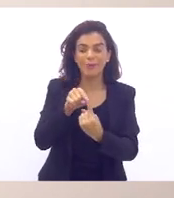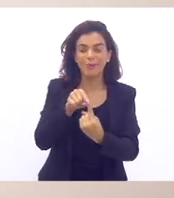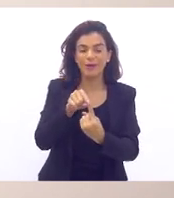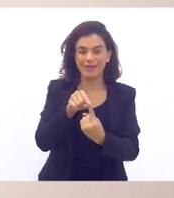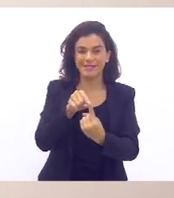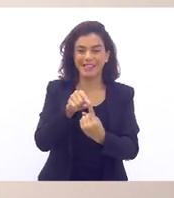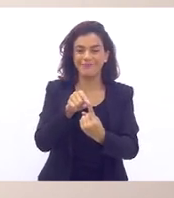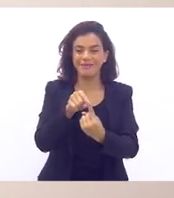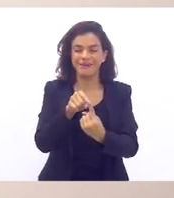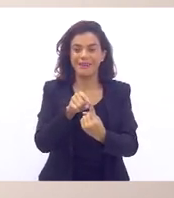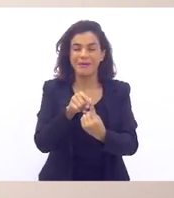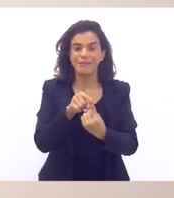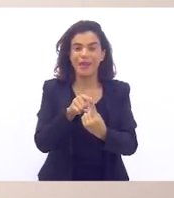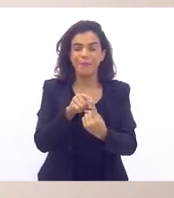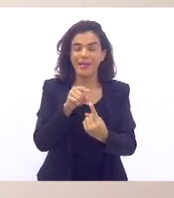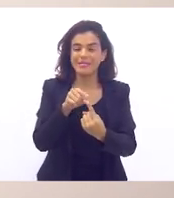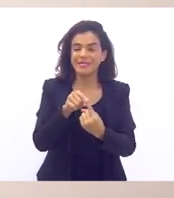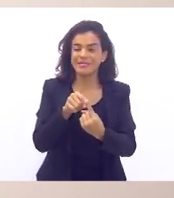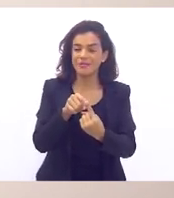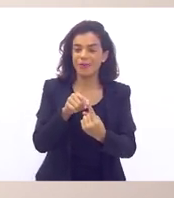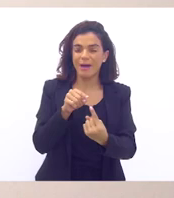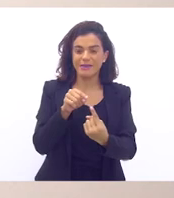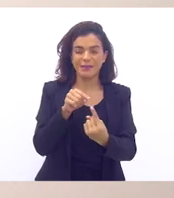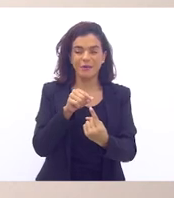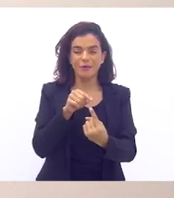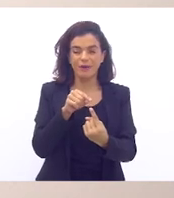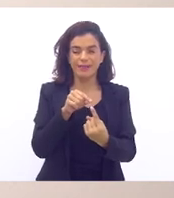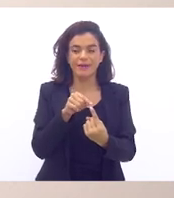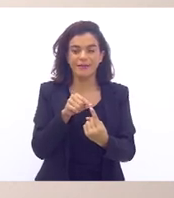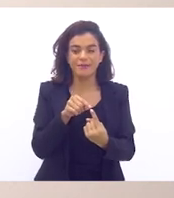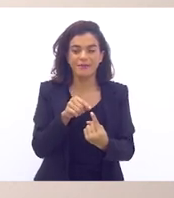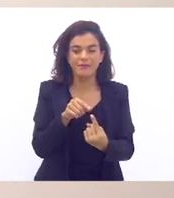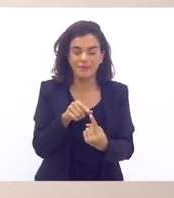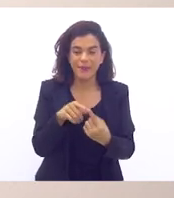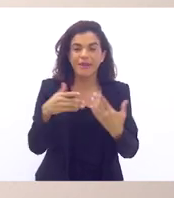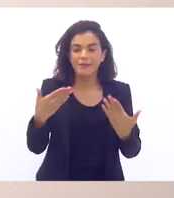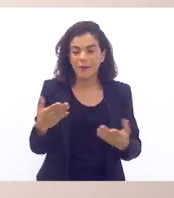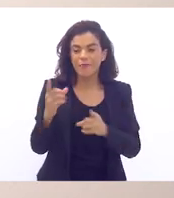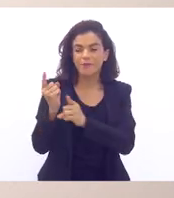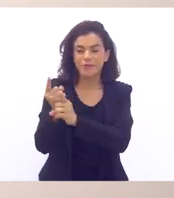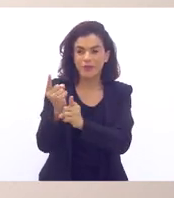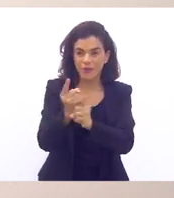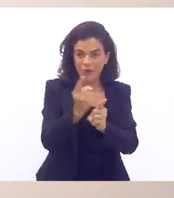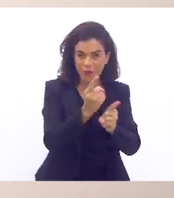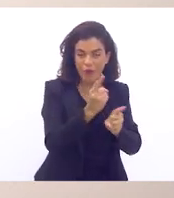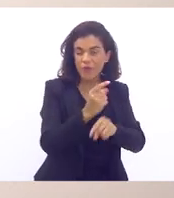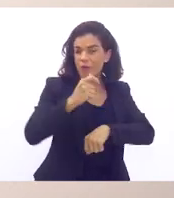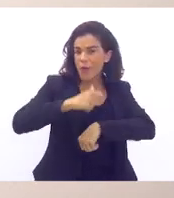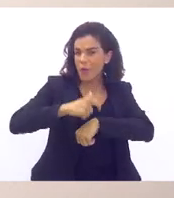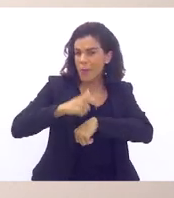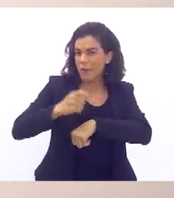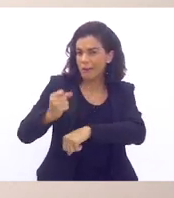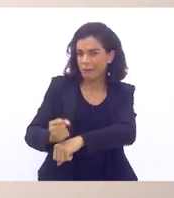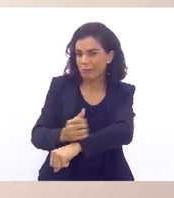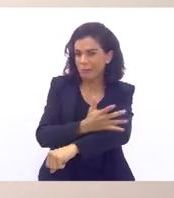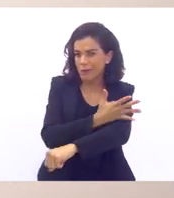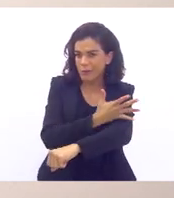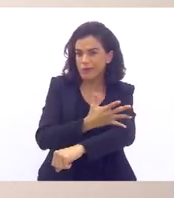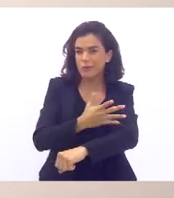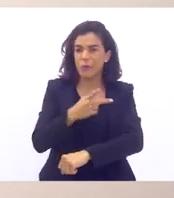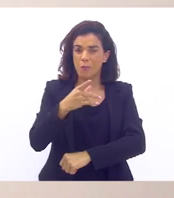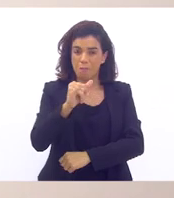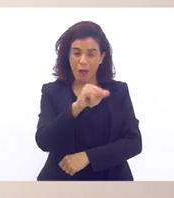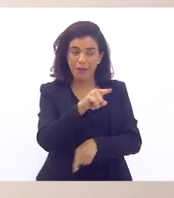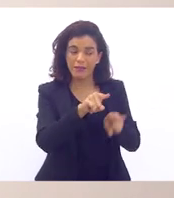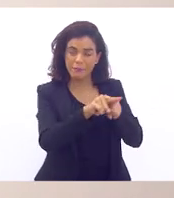vídeo nós ali estávamos de fato num momento de reencontro Foi um momento muito emocionante ou qual o pai dele o Estevão